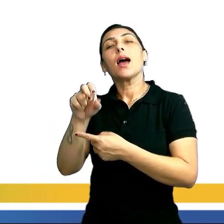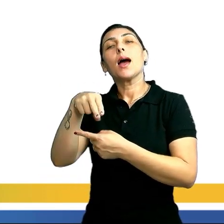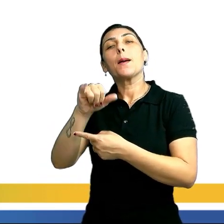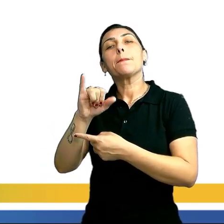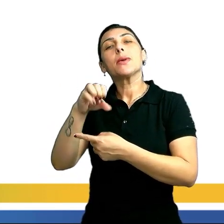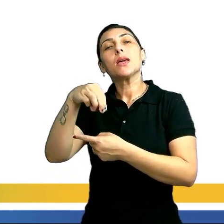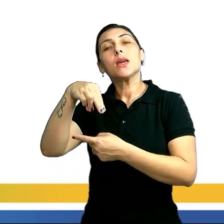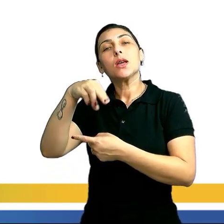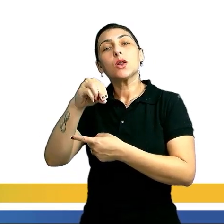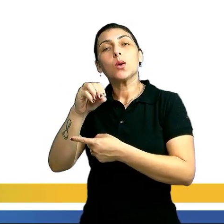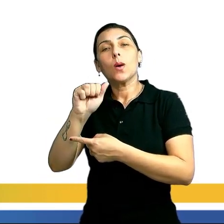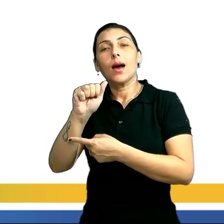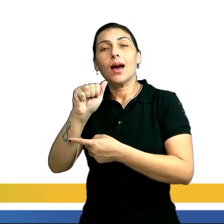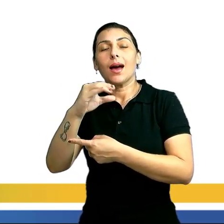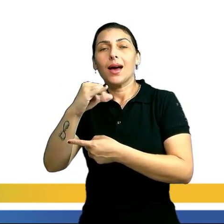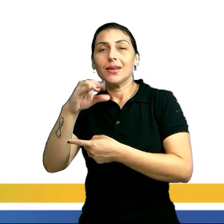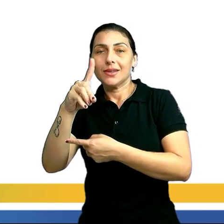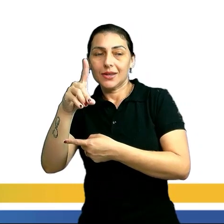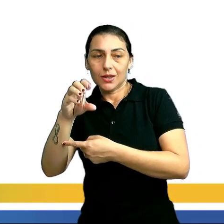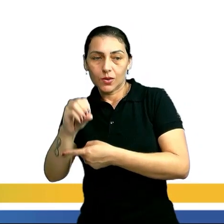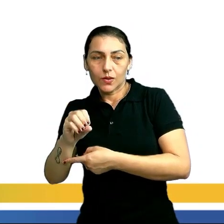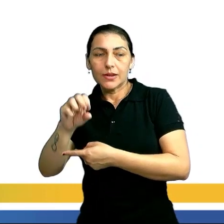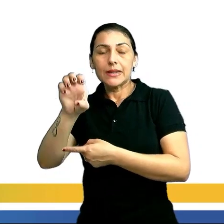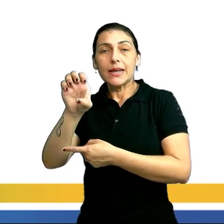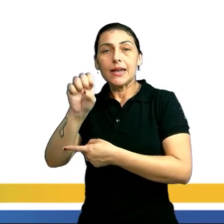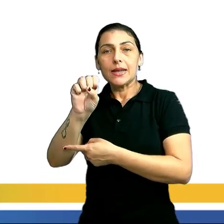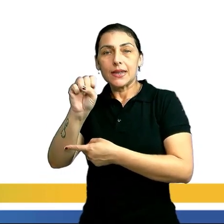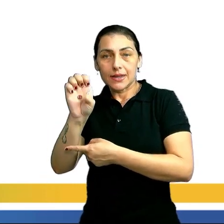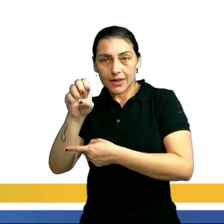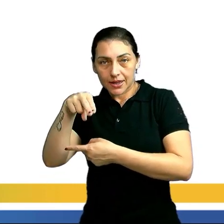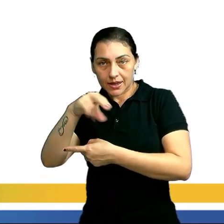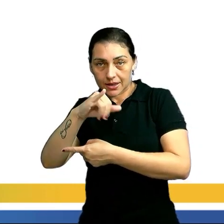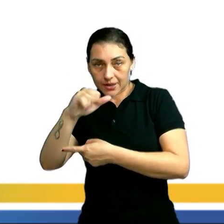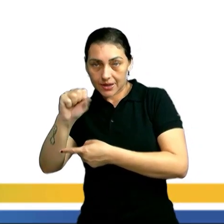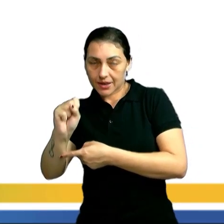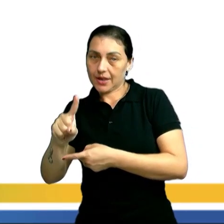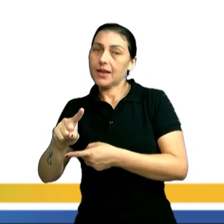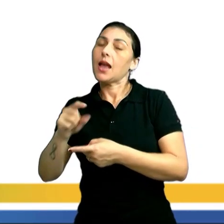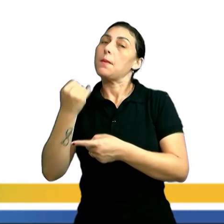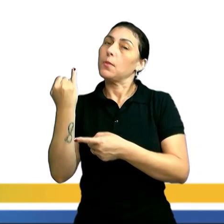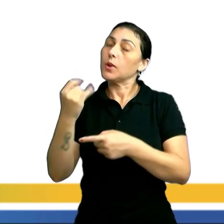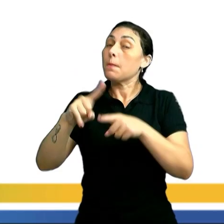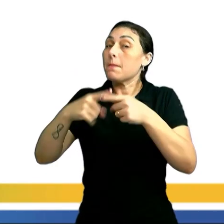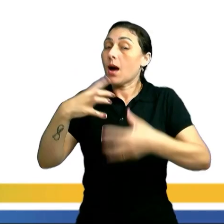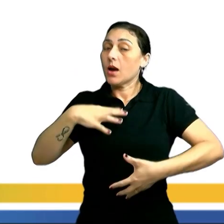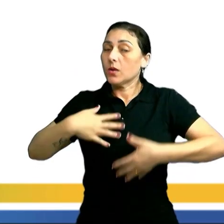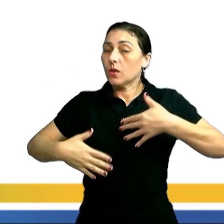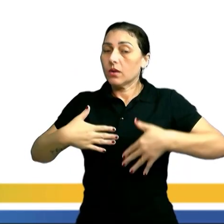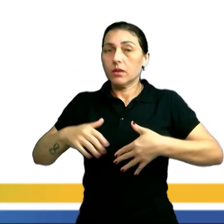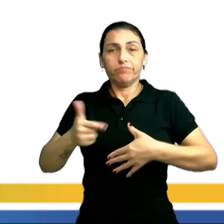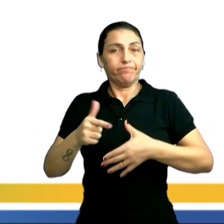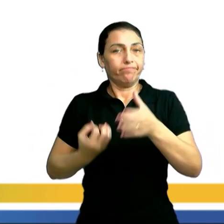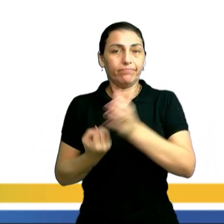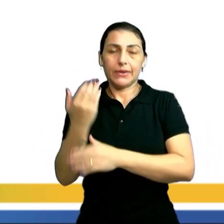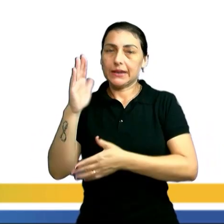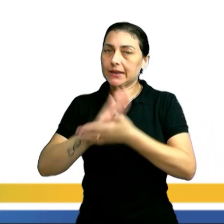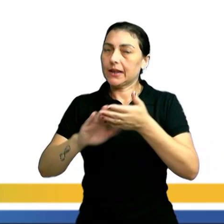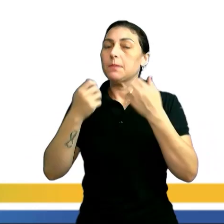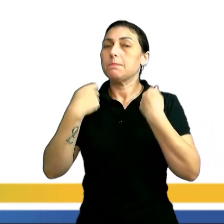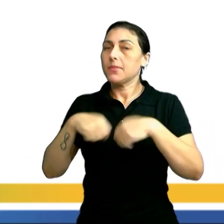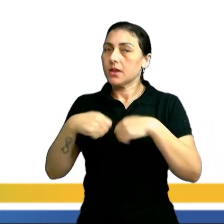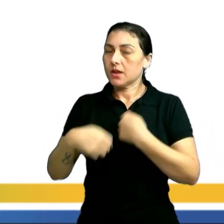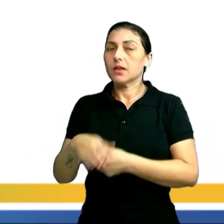essenciais, aminoácidos essenciais eles são necessários, só que o organismo não produz. Então ele tem que se